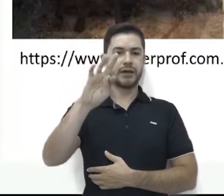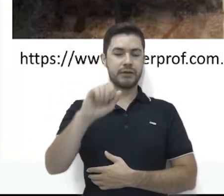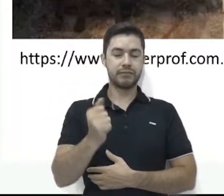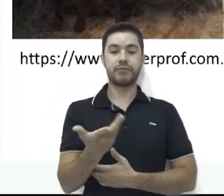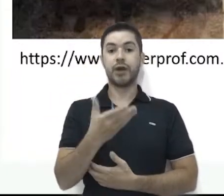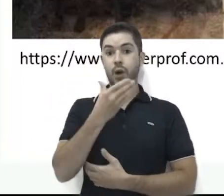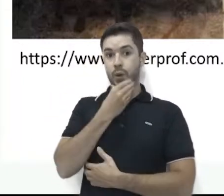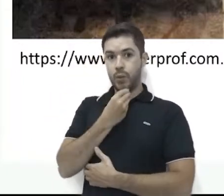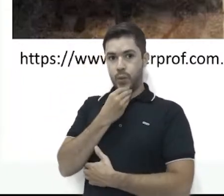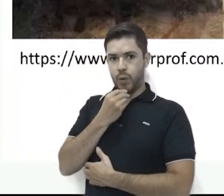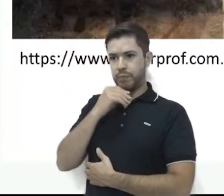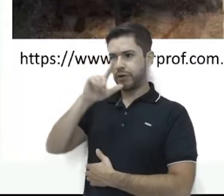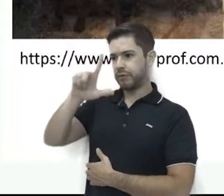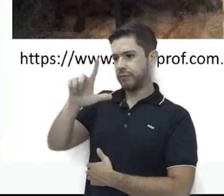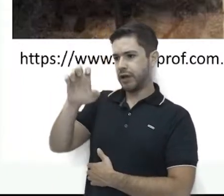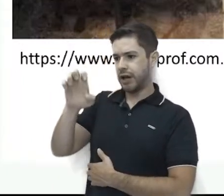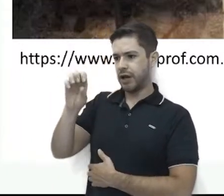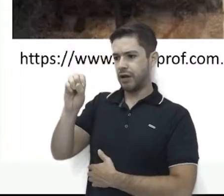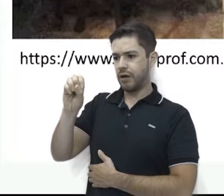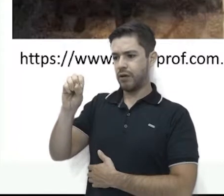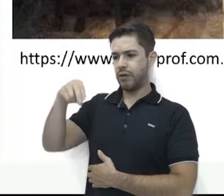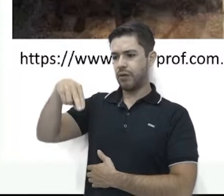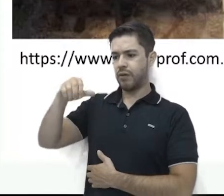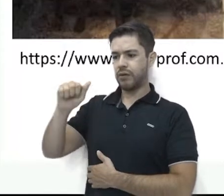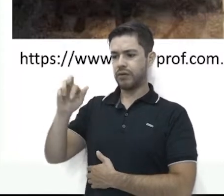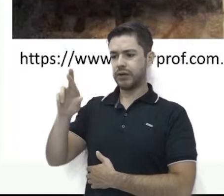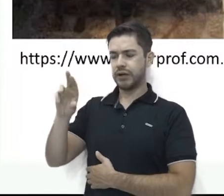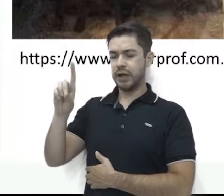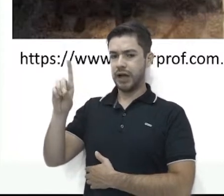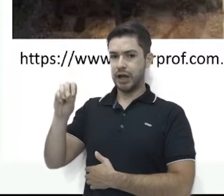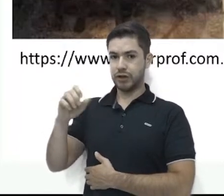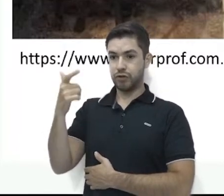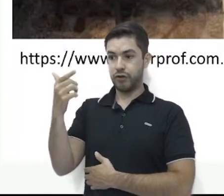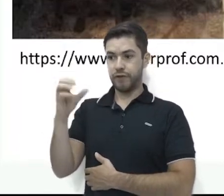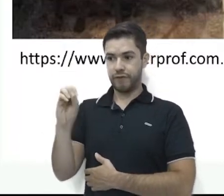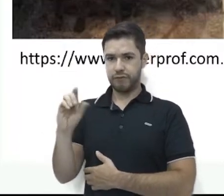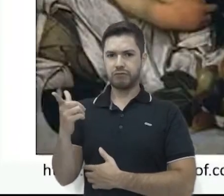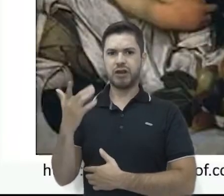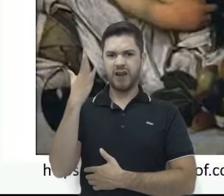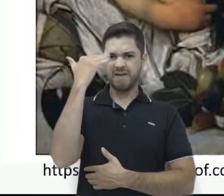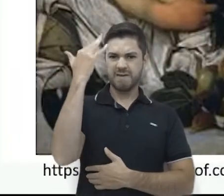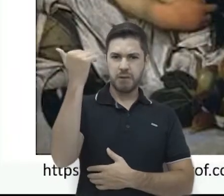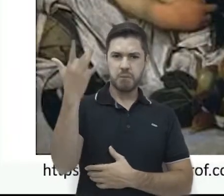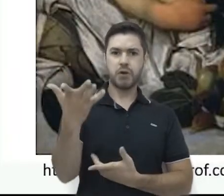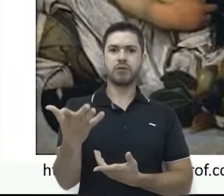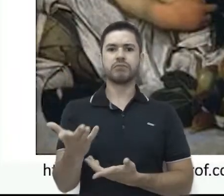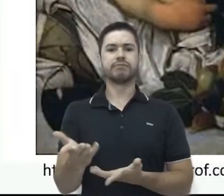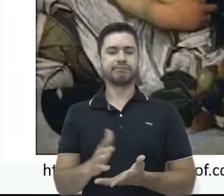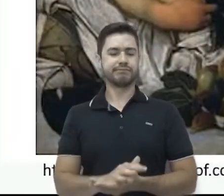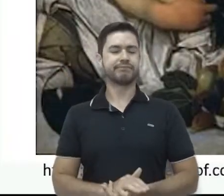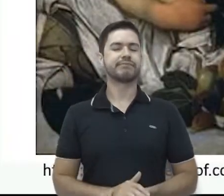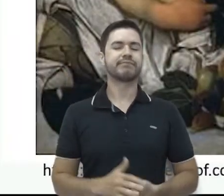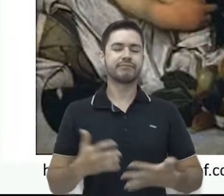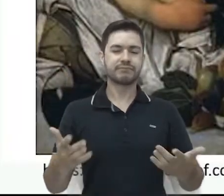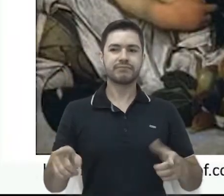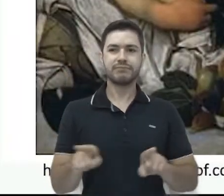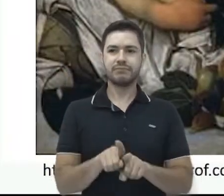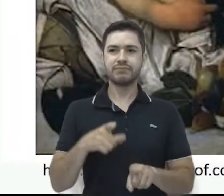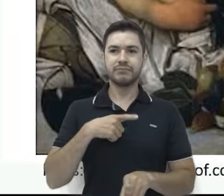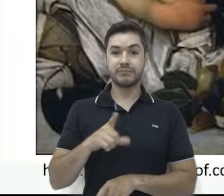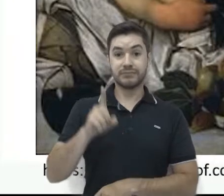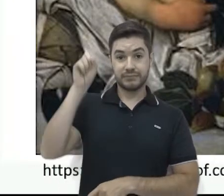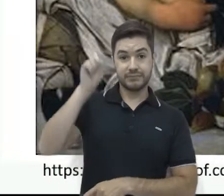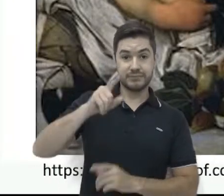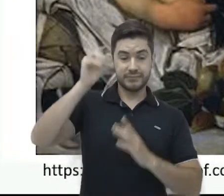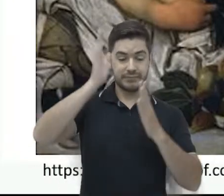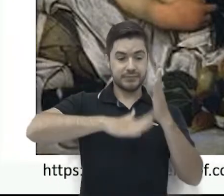grandes mestres do Renascimento, conhecido pela sua técnica do esfumato. Aqui nós temos a pintura